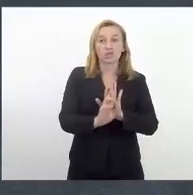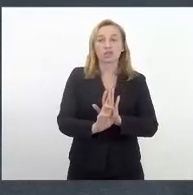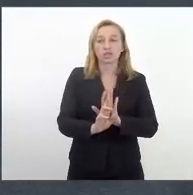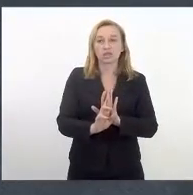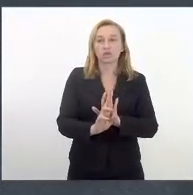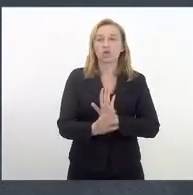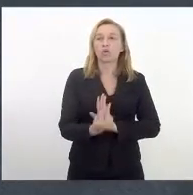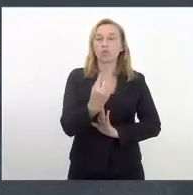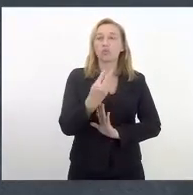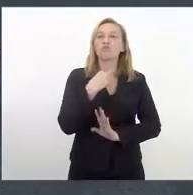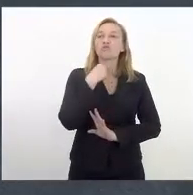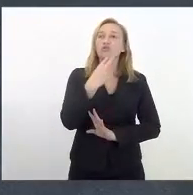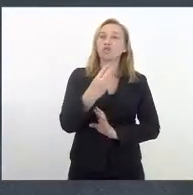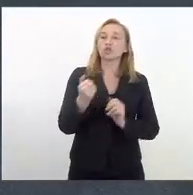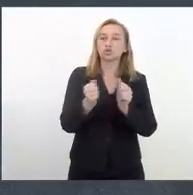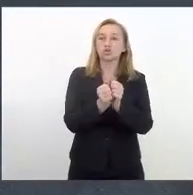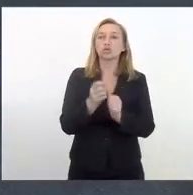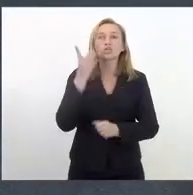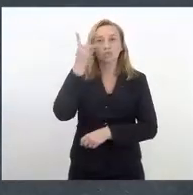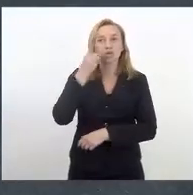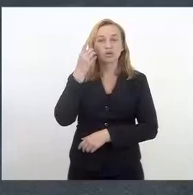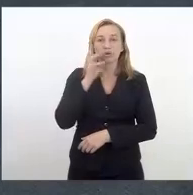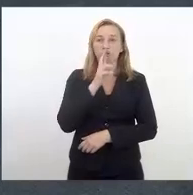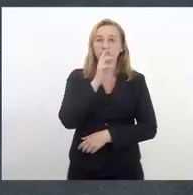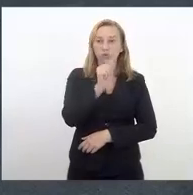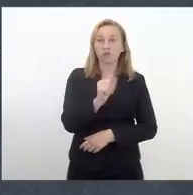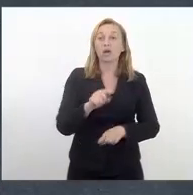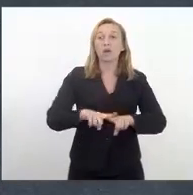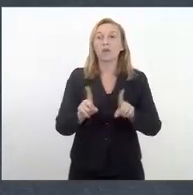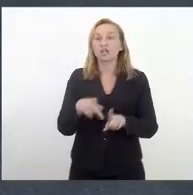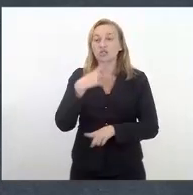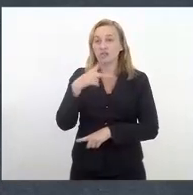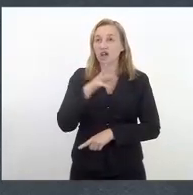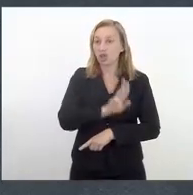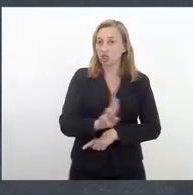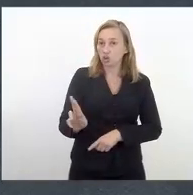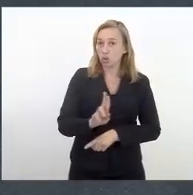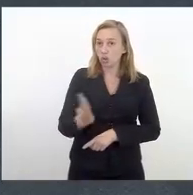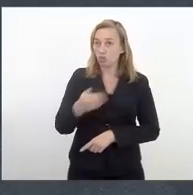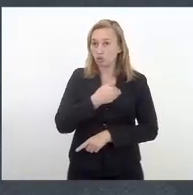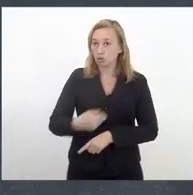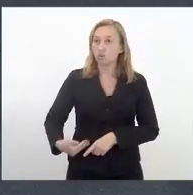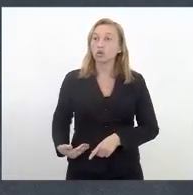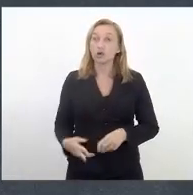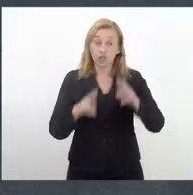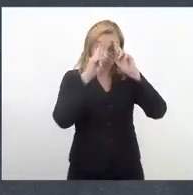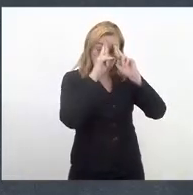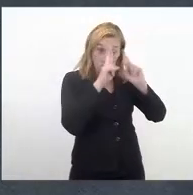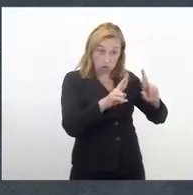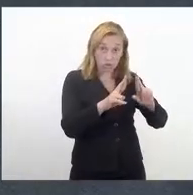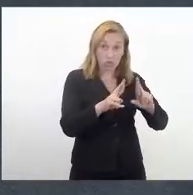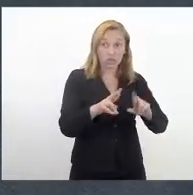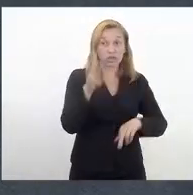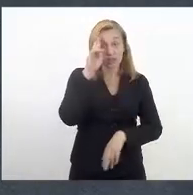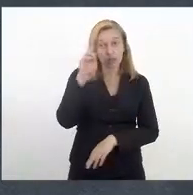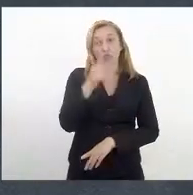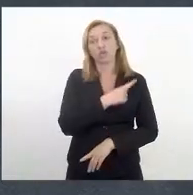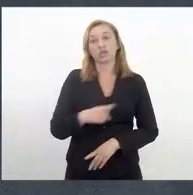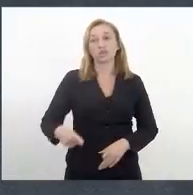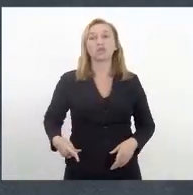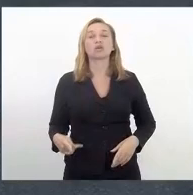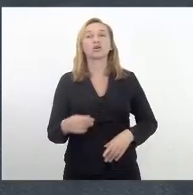uma das vozes juntamente com o deputado Rodrigo Amorim mais falo em nome eu tenho que me respeita muito Presidente